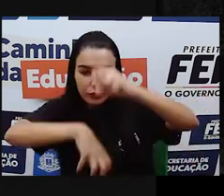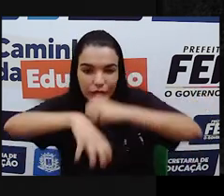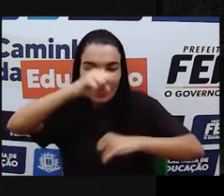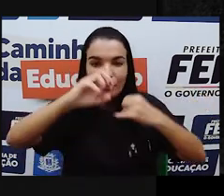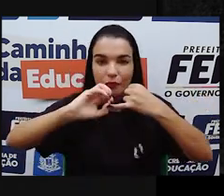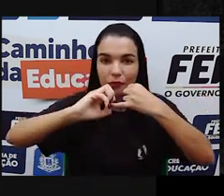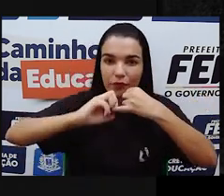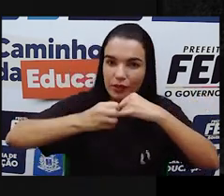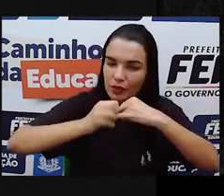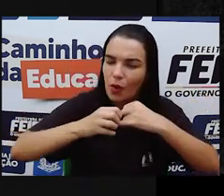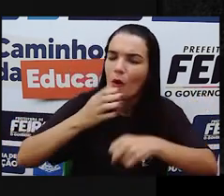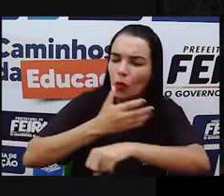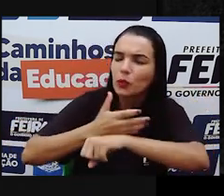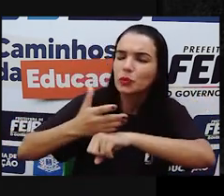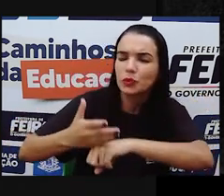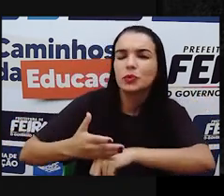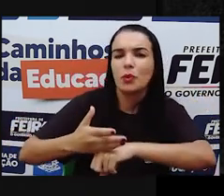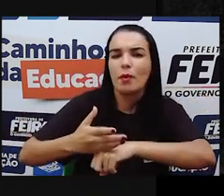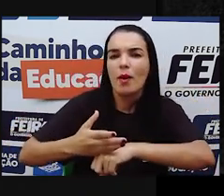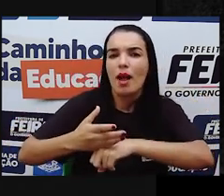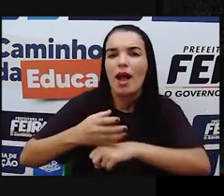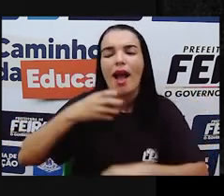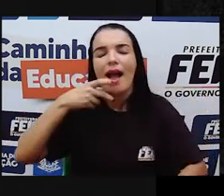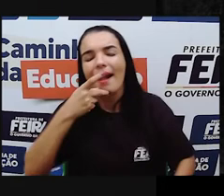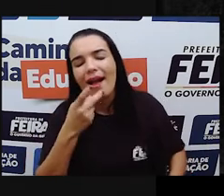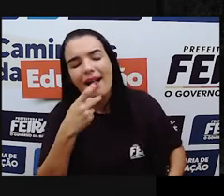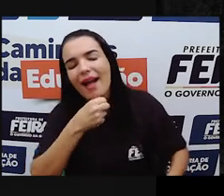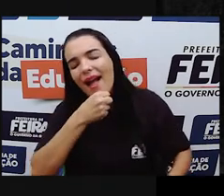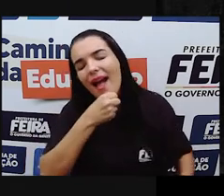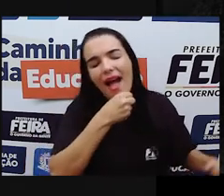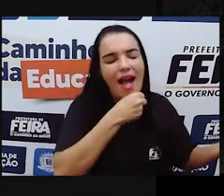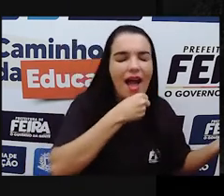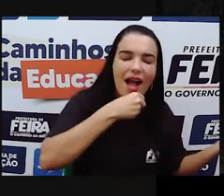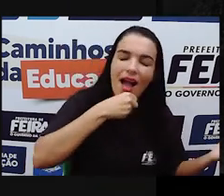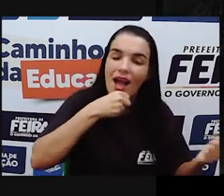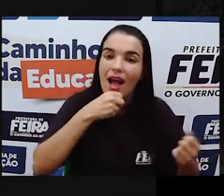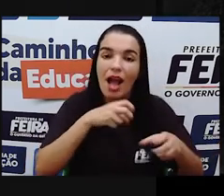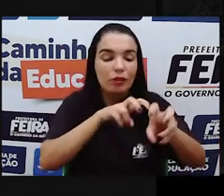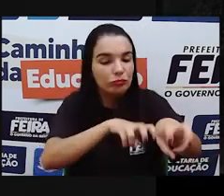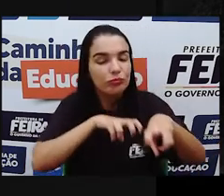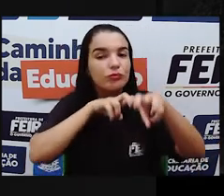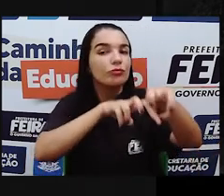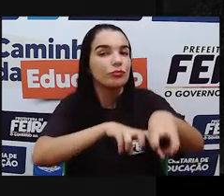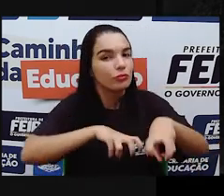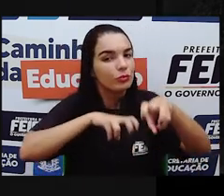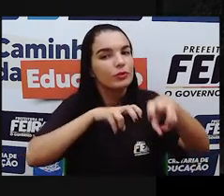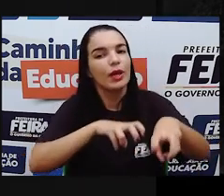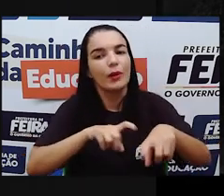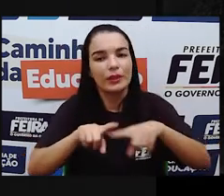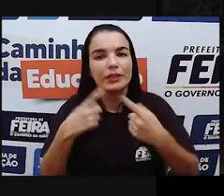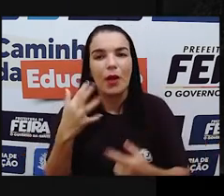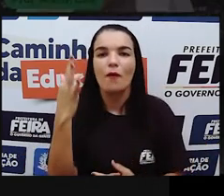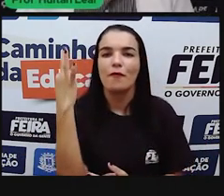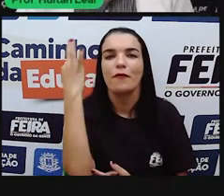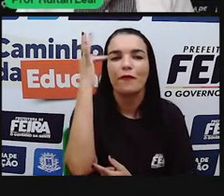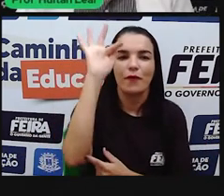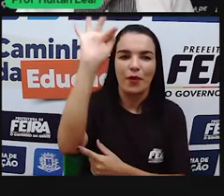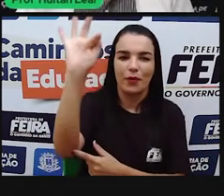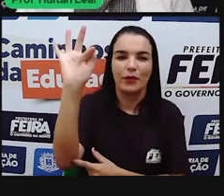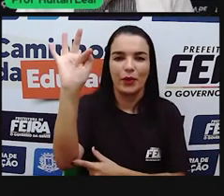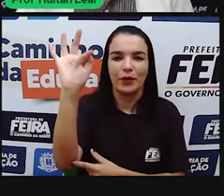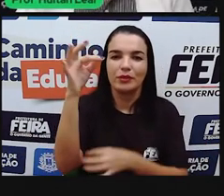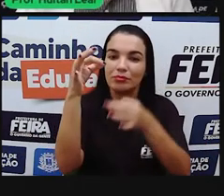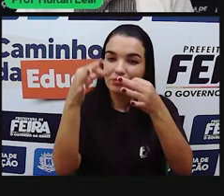músicas tradicionais, locais, relacionadas à cultura que eles realizam. Incluem-se nesses gêneros